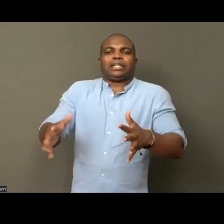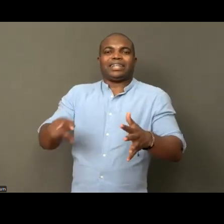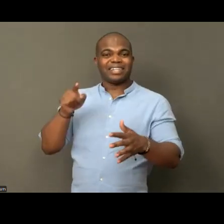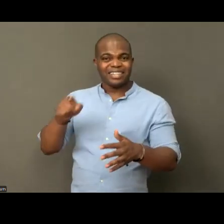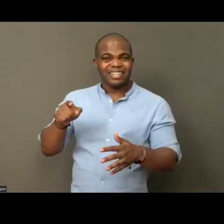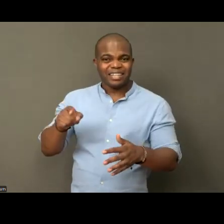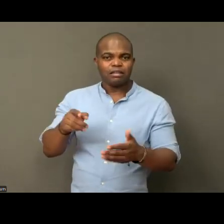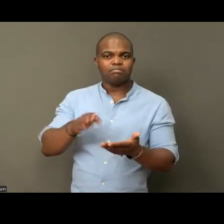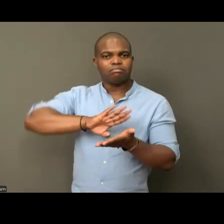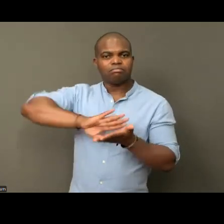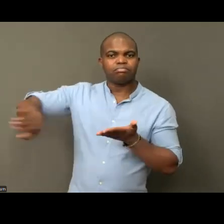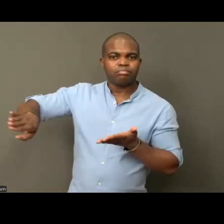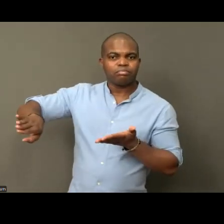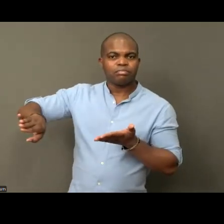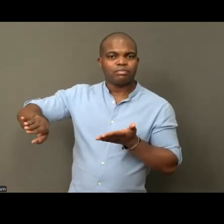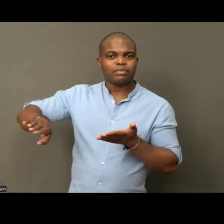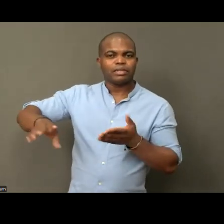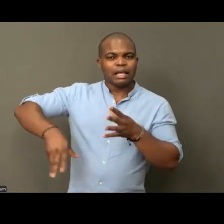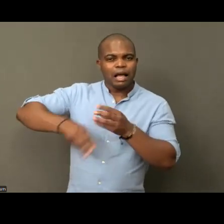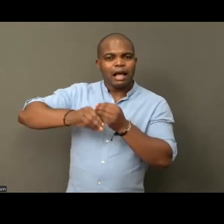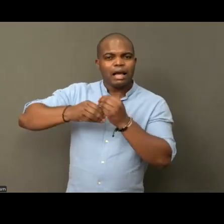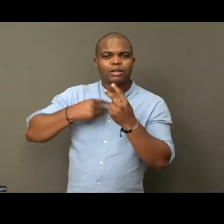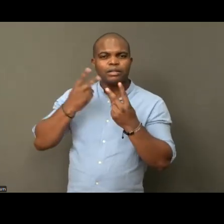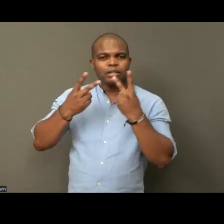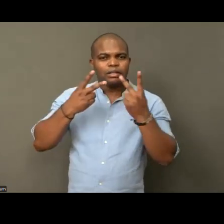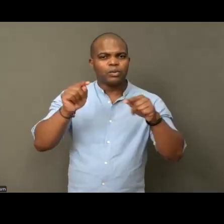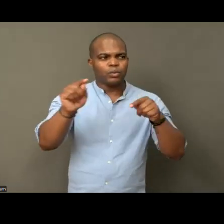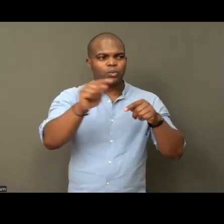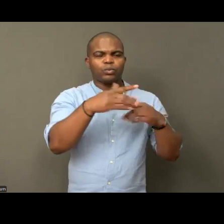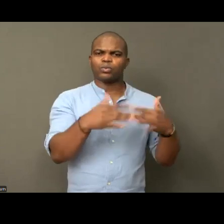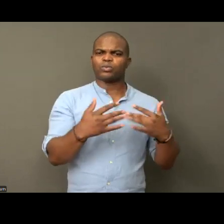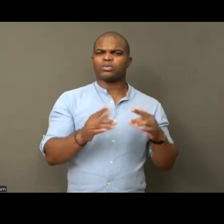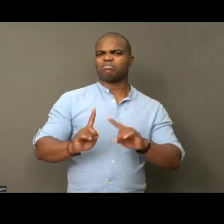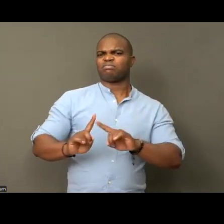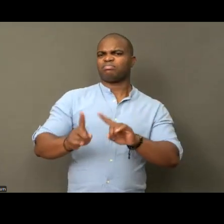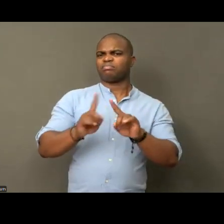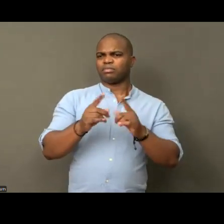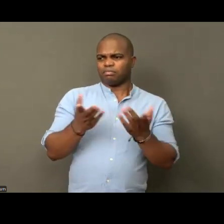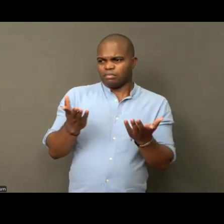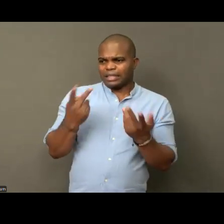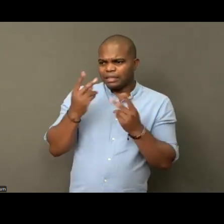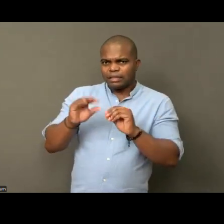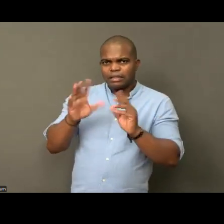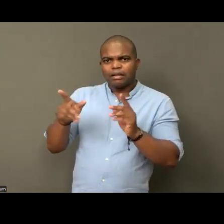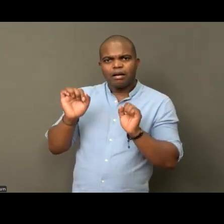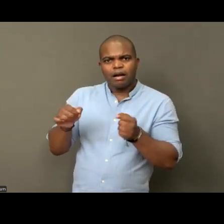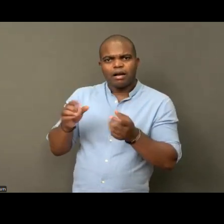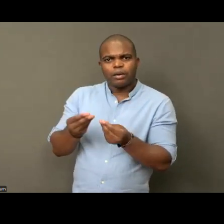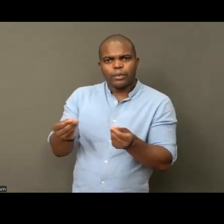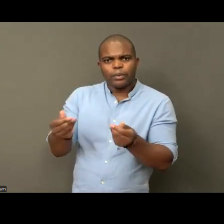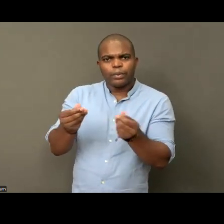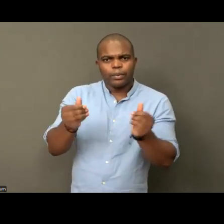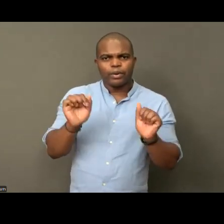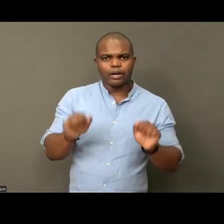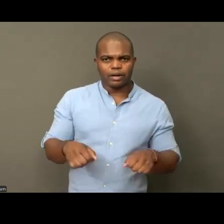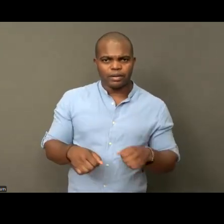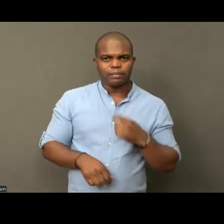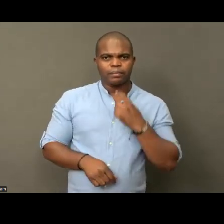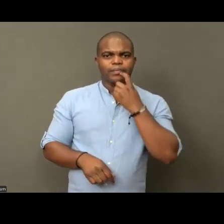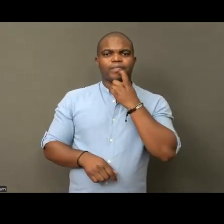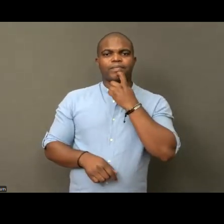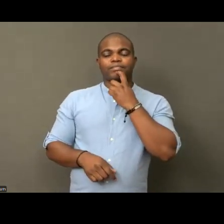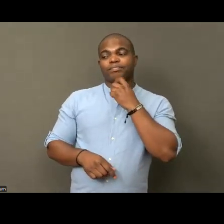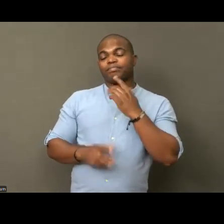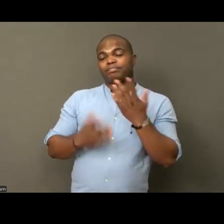palmiatíase transmitida pelo solo, esquistotomose e da hepatite B. Apesar das conquistas da região, essas doenças ainda impõem o